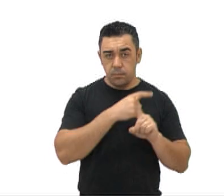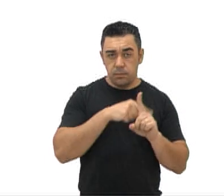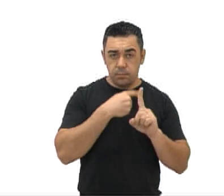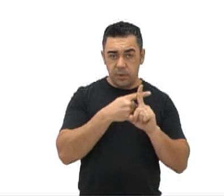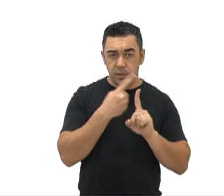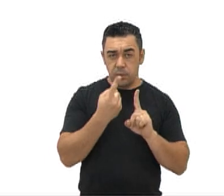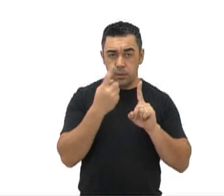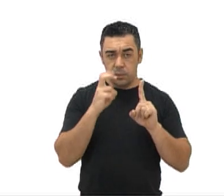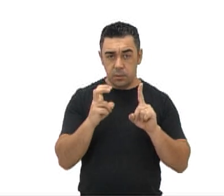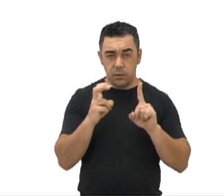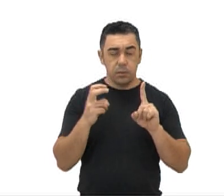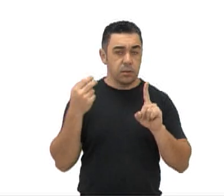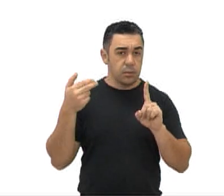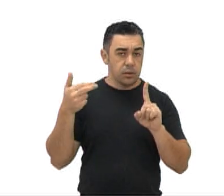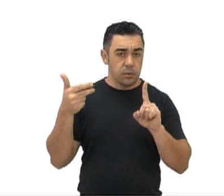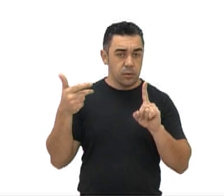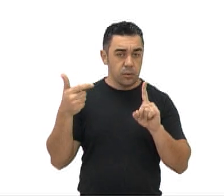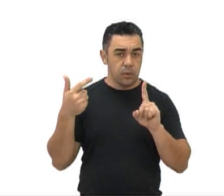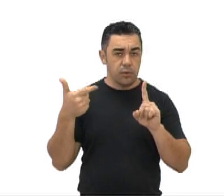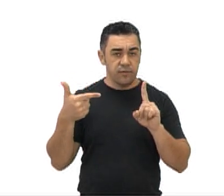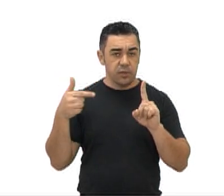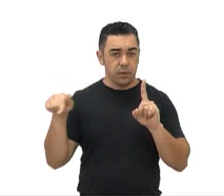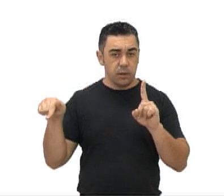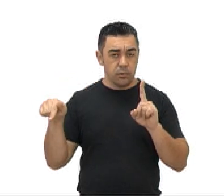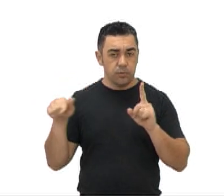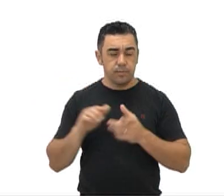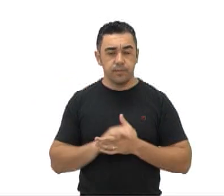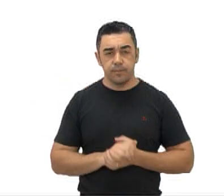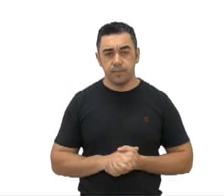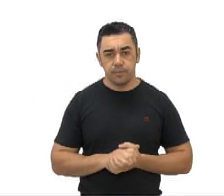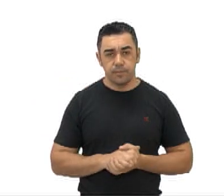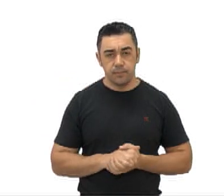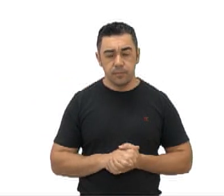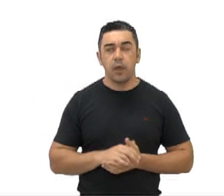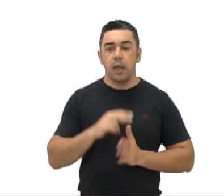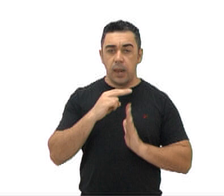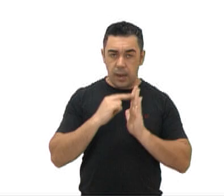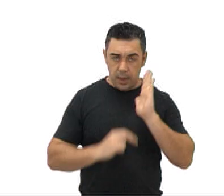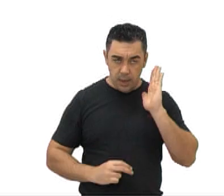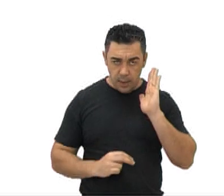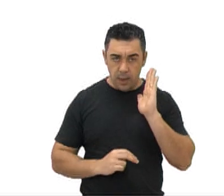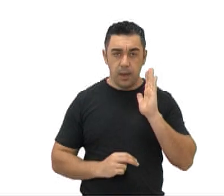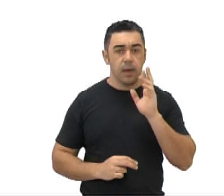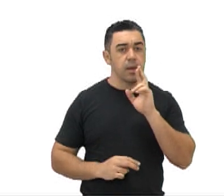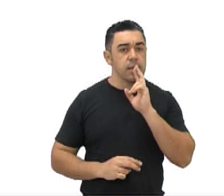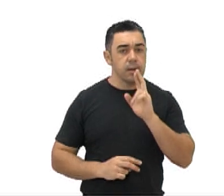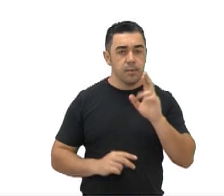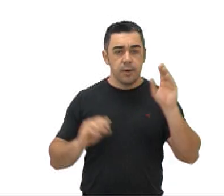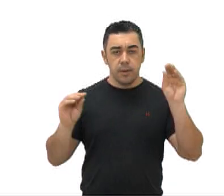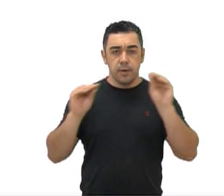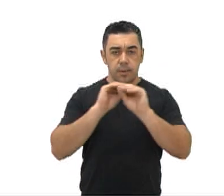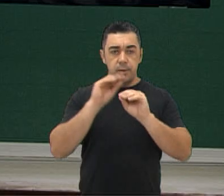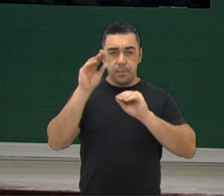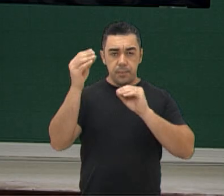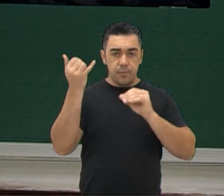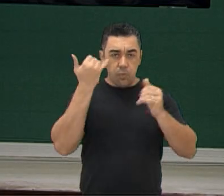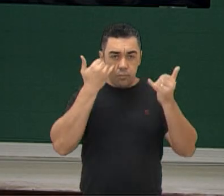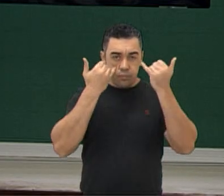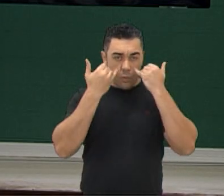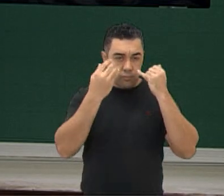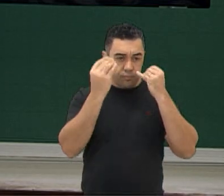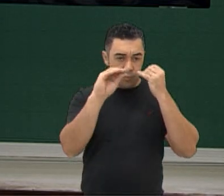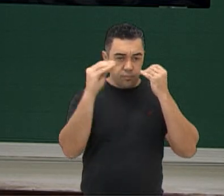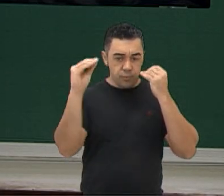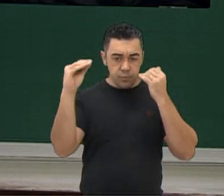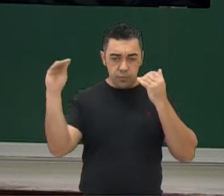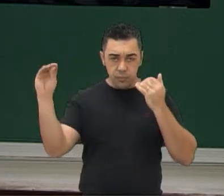15 é igual a 27. Faça a leitura e vá capturando todas as